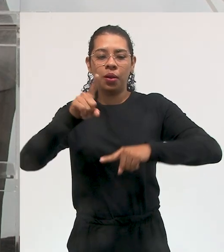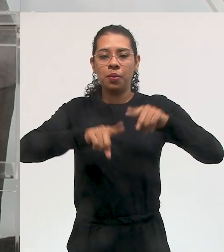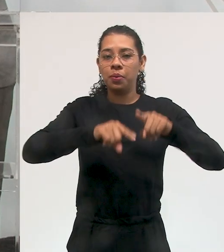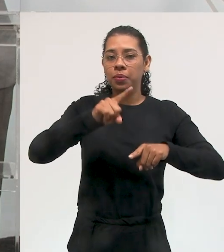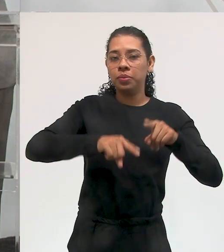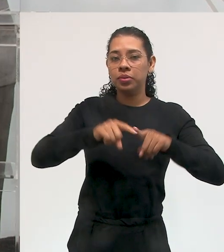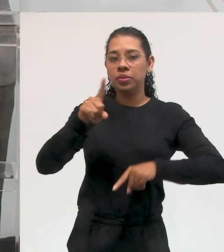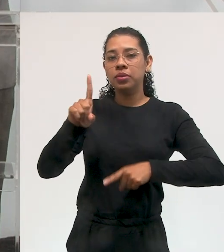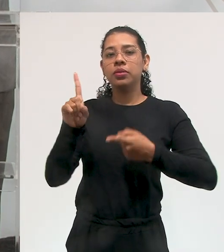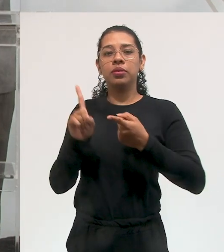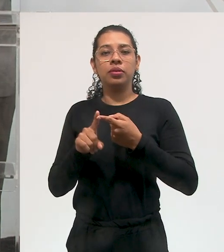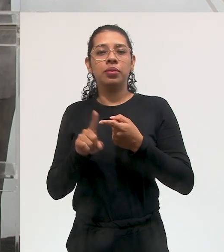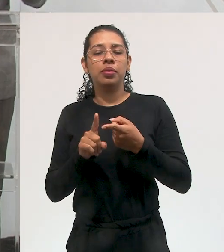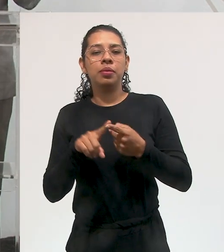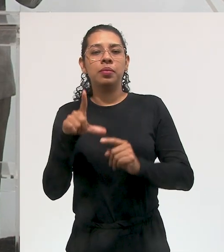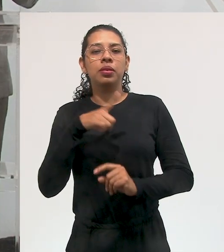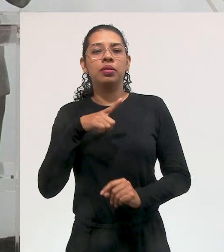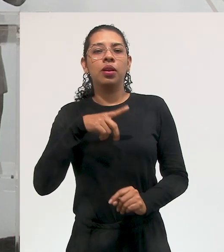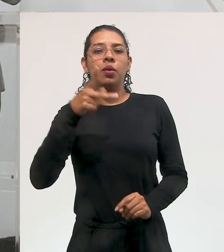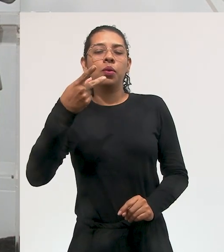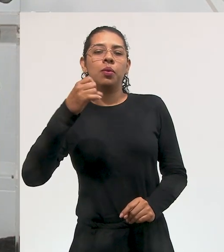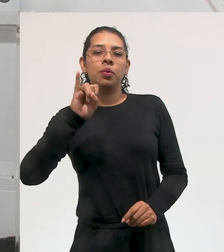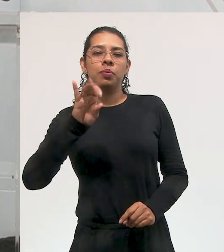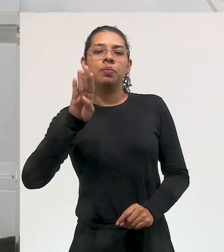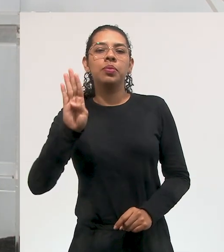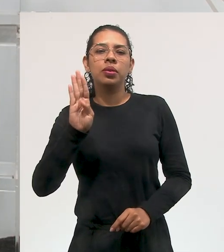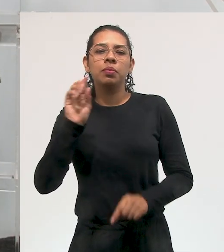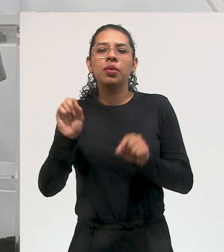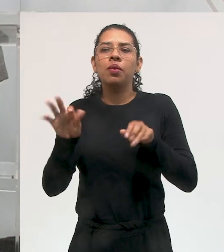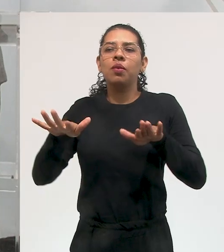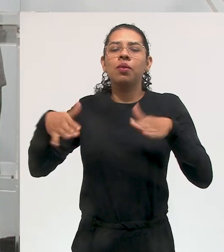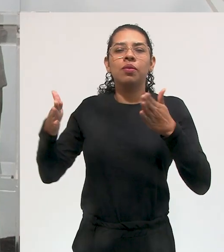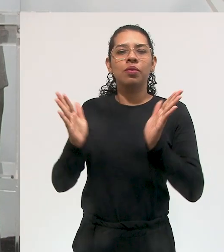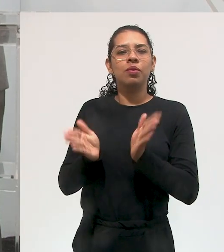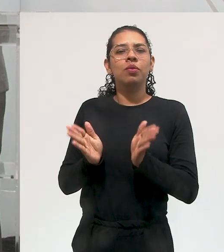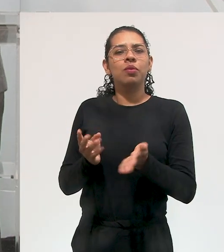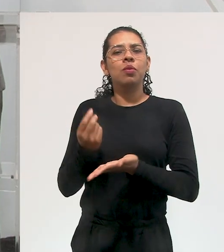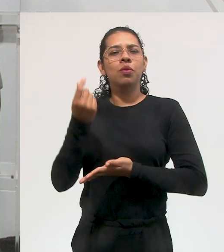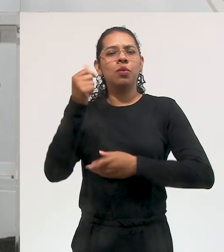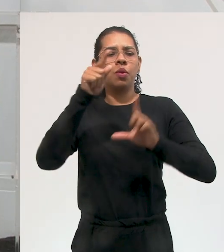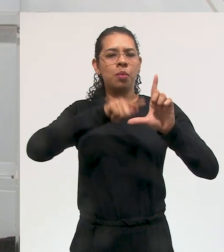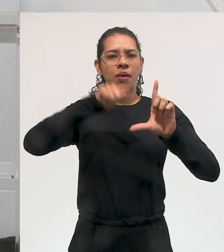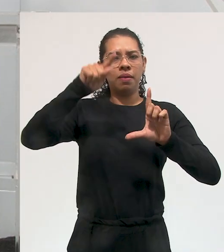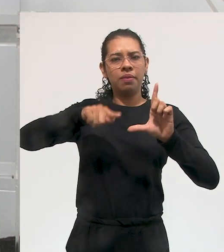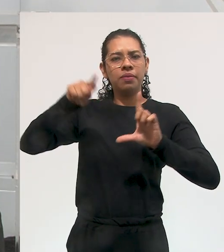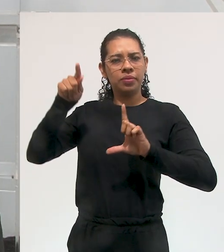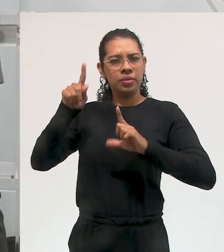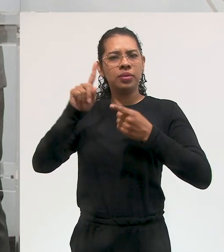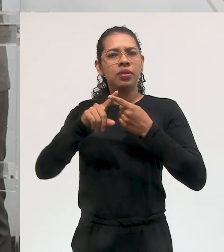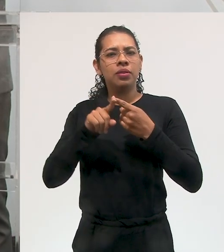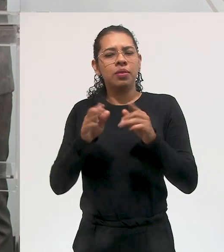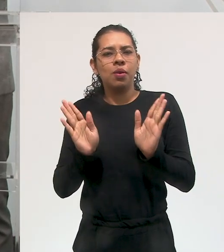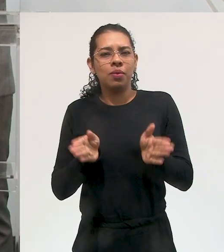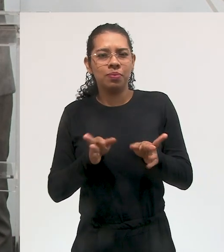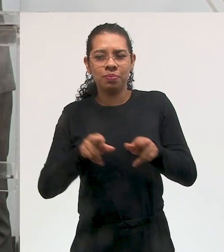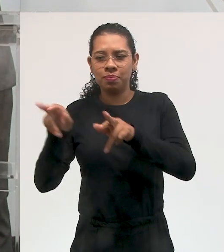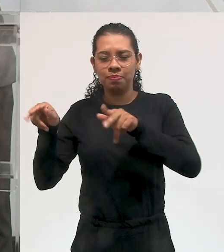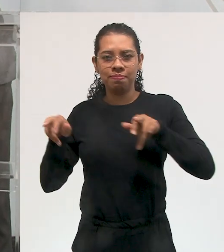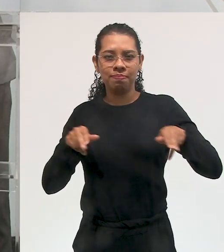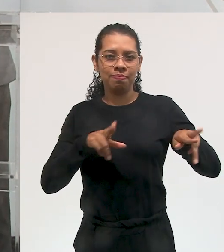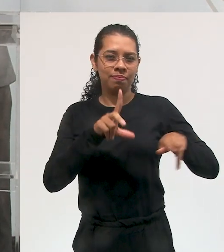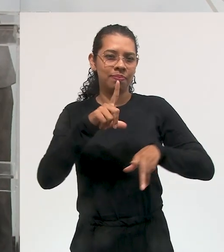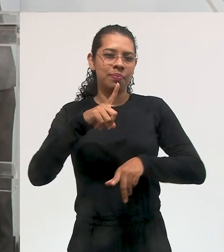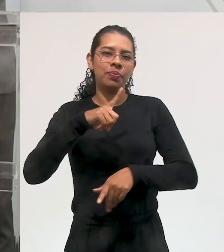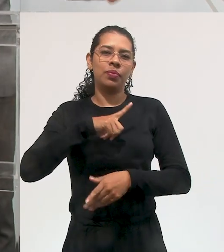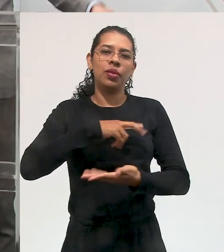elementos, pensar, tem o PIB, né, Produto Interno Bruto, hoje, como é que é medido? Tem vários sistemas, hoje em dia é feito dessa